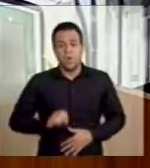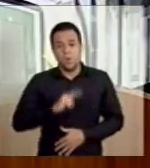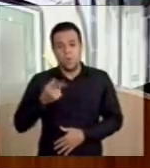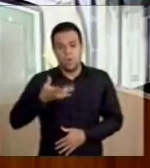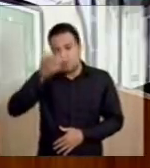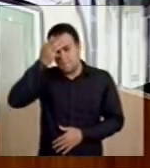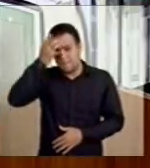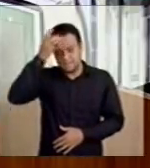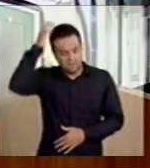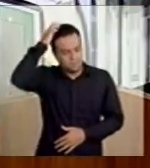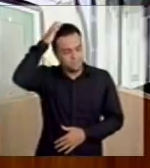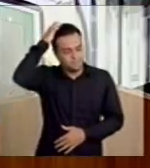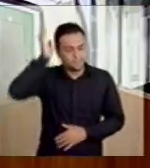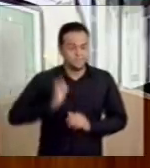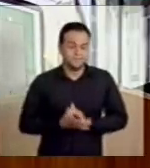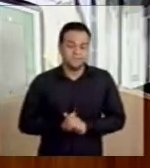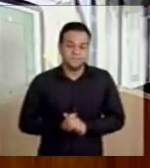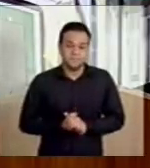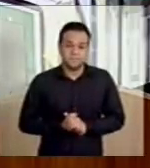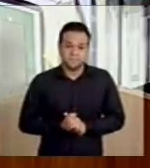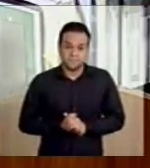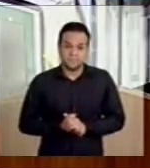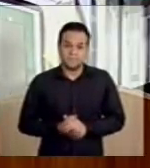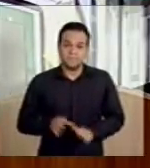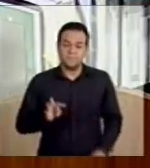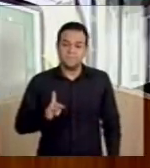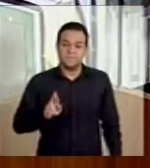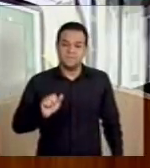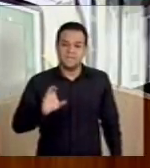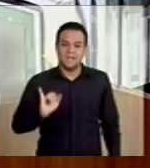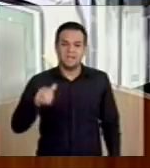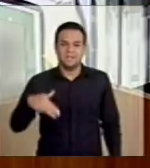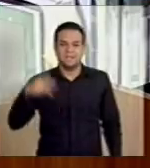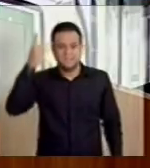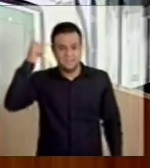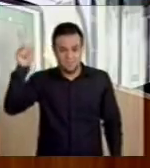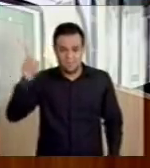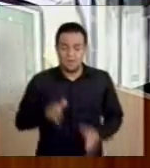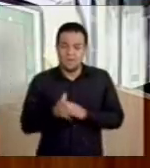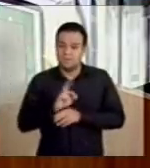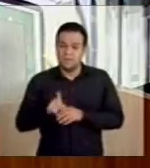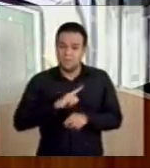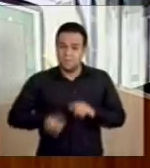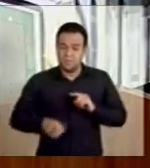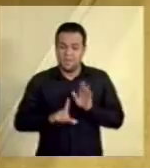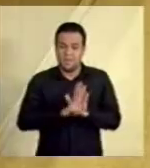Semelhante cirurgia, conclui o TACRIM, o Tribunal de Alçada Criminal de São Paulo, não é vedada pela lei nem pelo Código